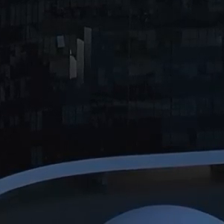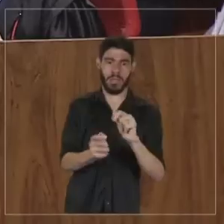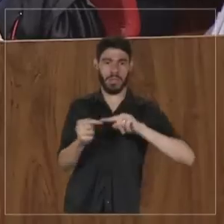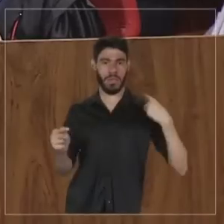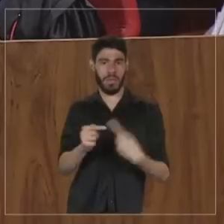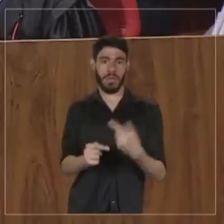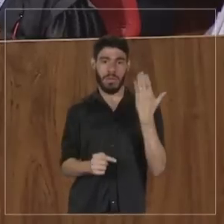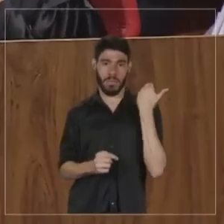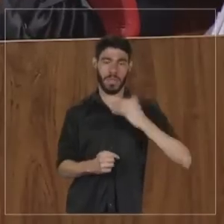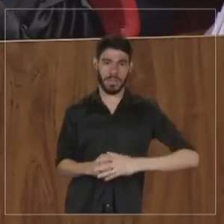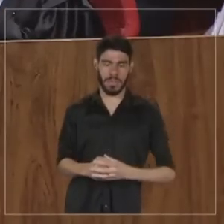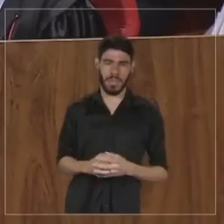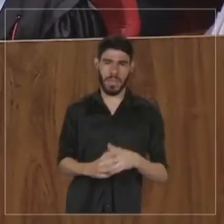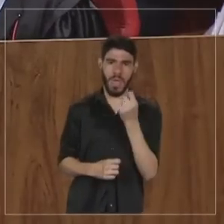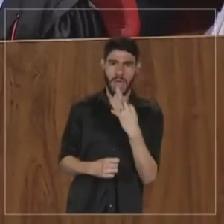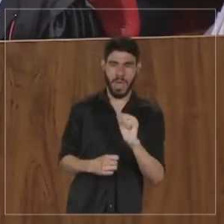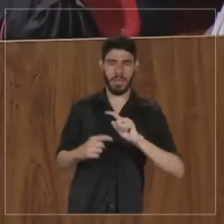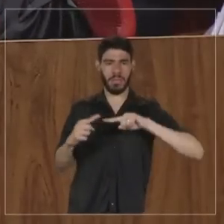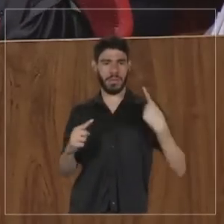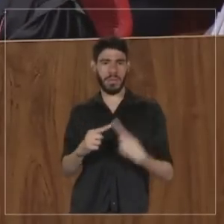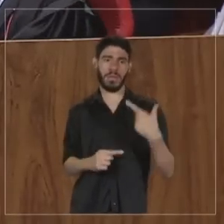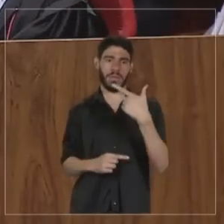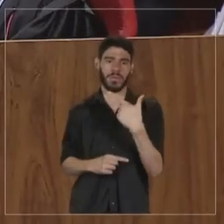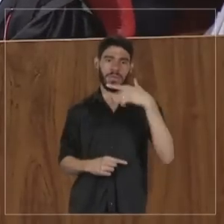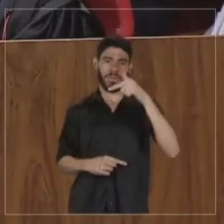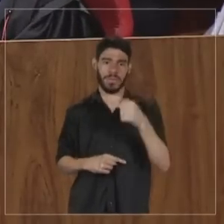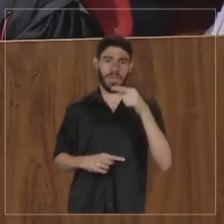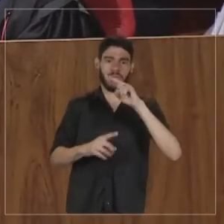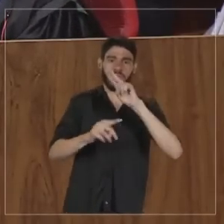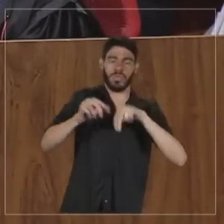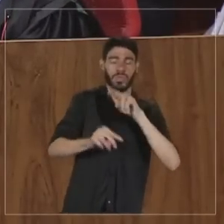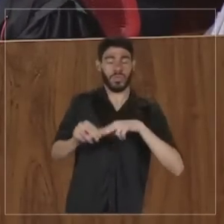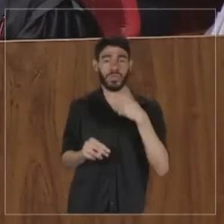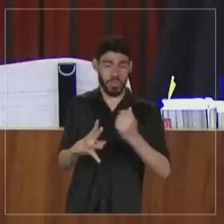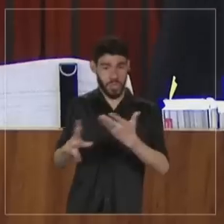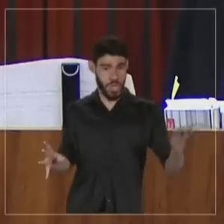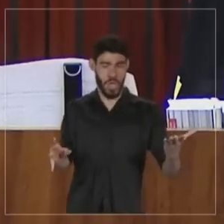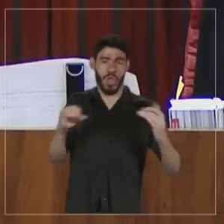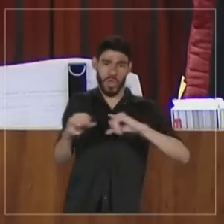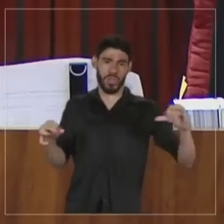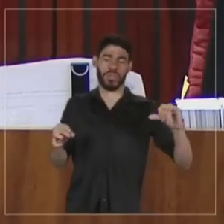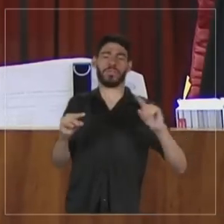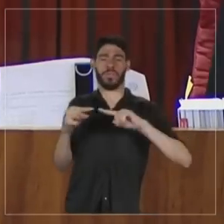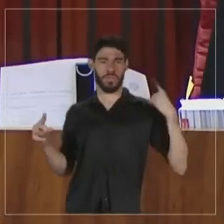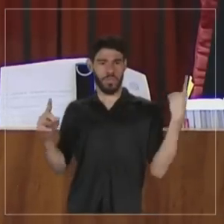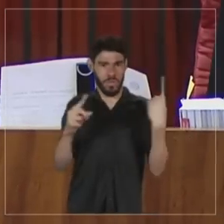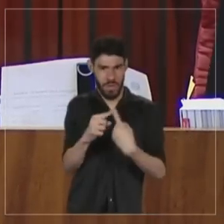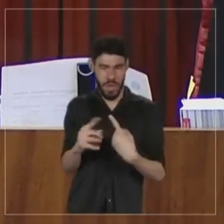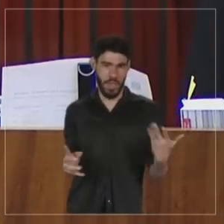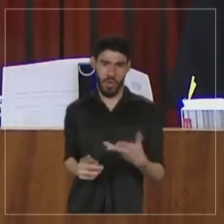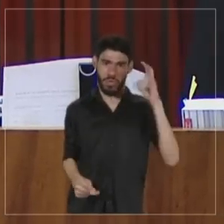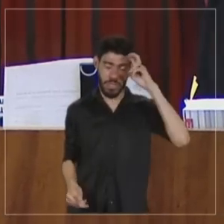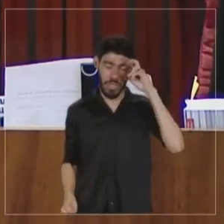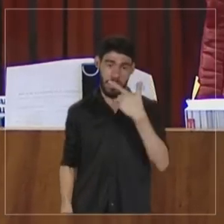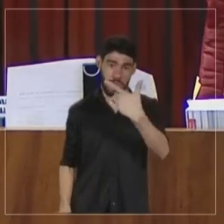Ramos Tavares, do Tribunal Superior Eleitoral, proferiu o terceiro voto pela condenação e, na sequência, a sessão foi suspensa. Os 7 magistrados julgam